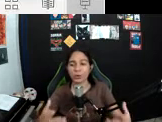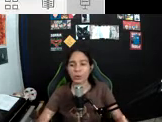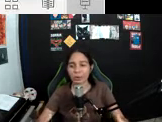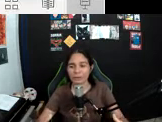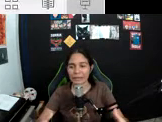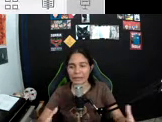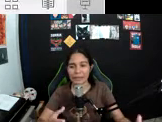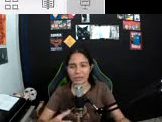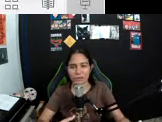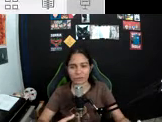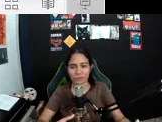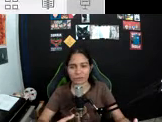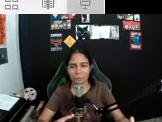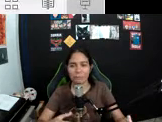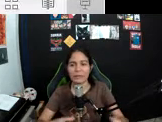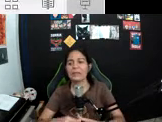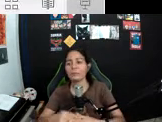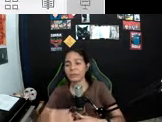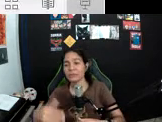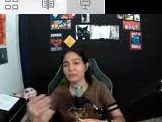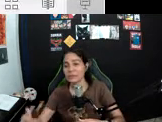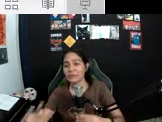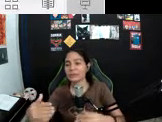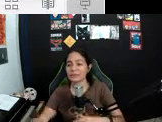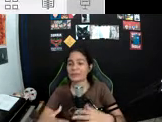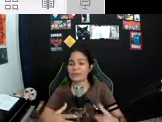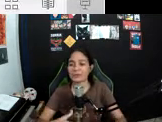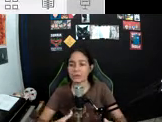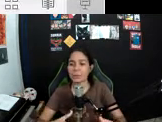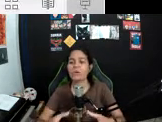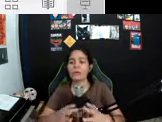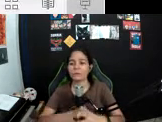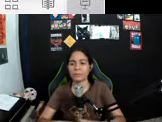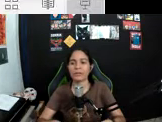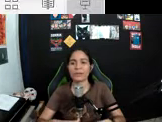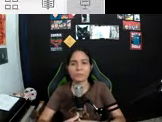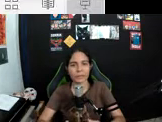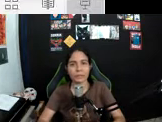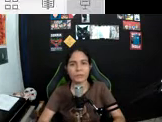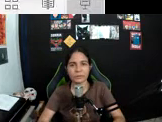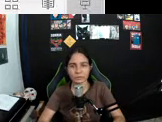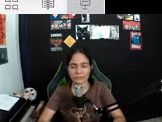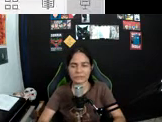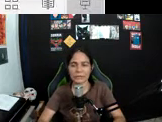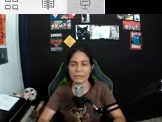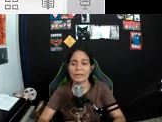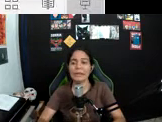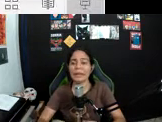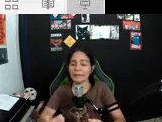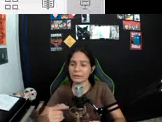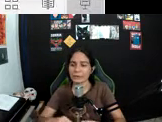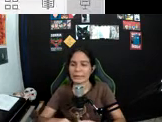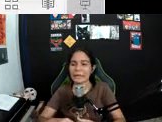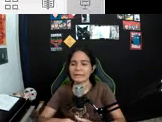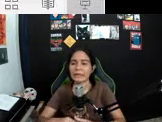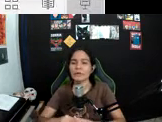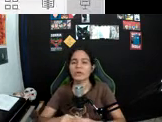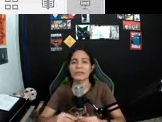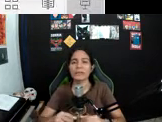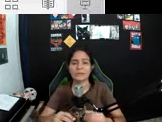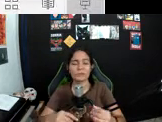a dor daquele indivíduo, né? E muitas vezes essa questão com a enfermagem também pode acontecer. Até que eu